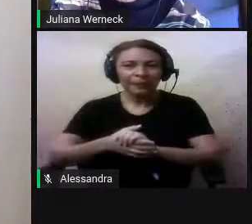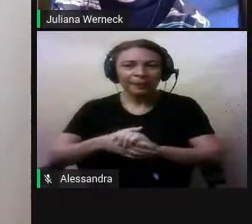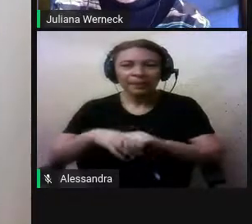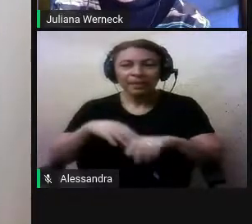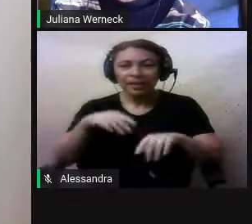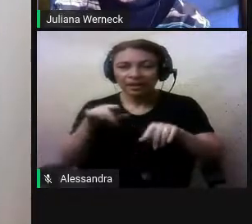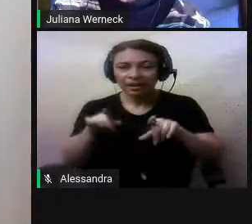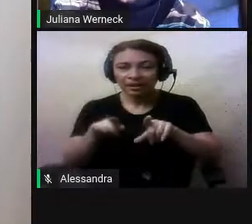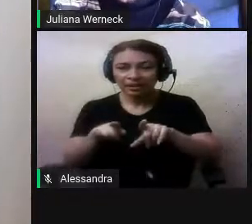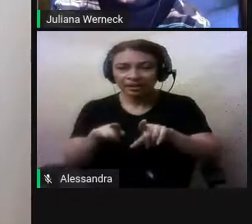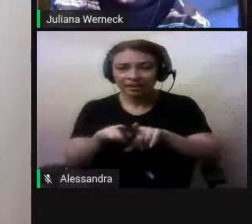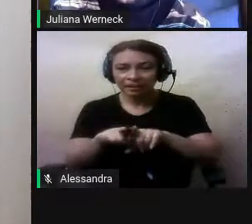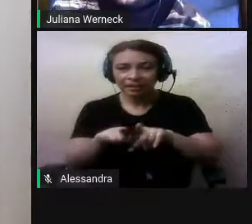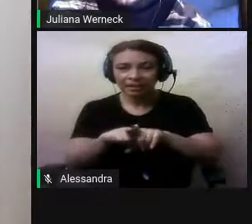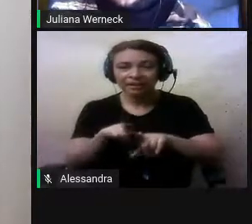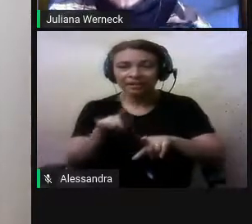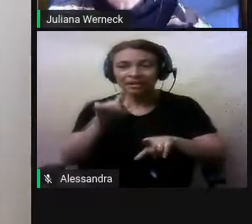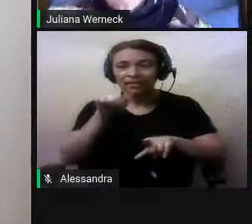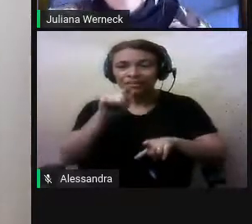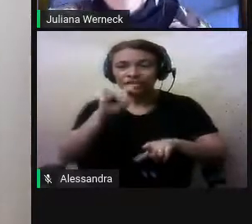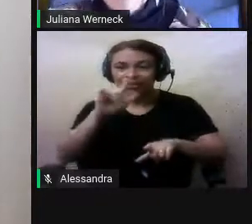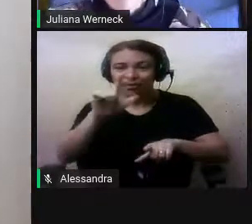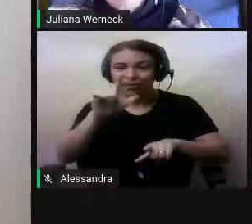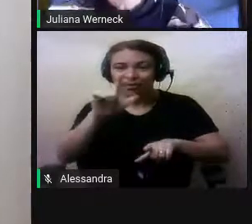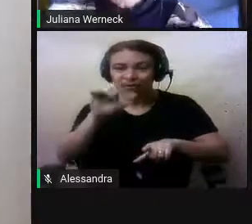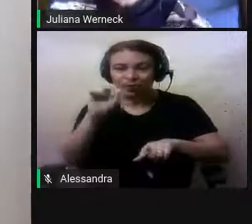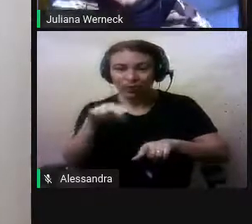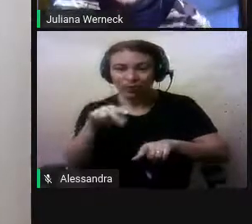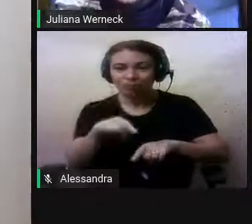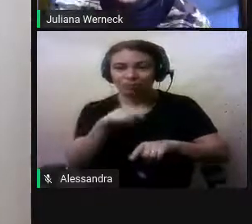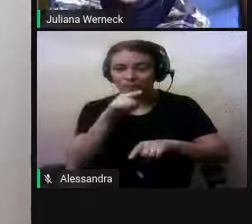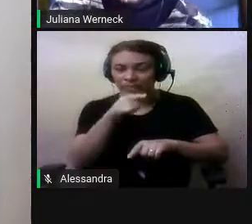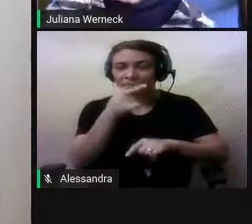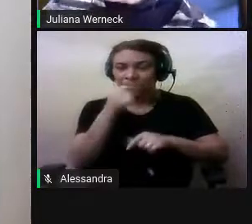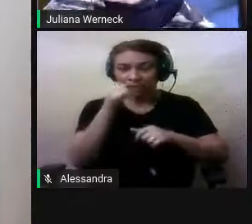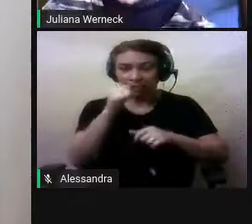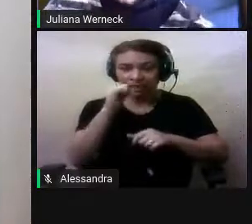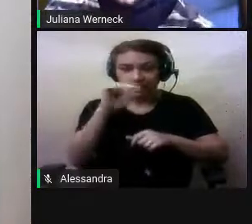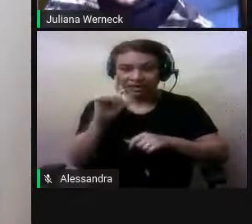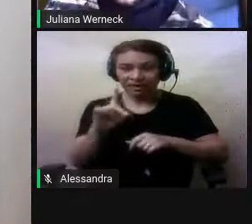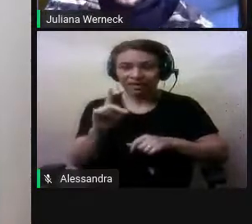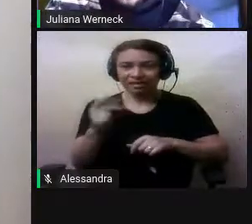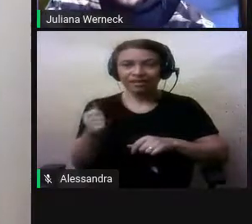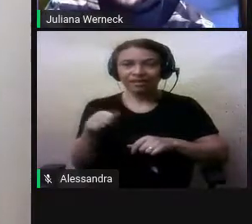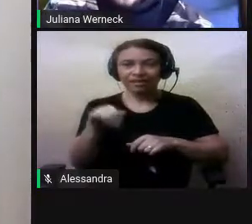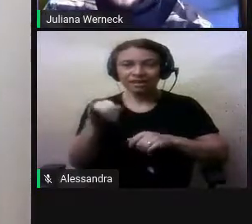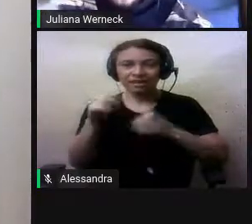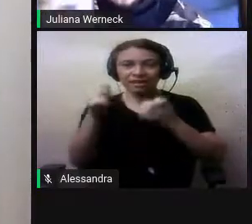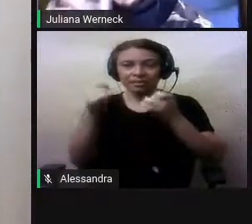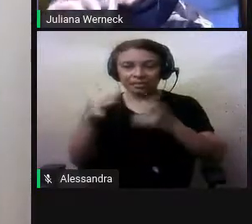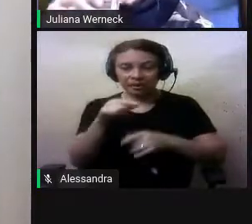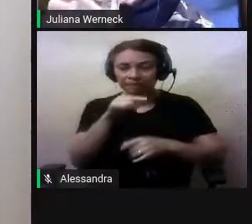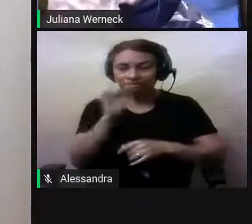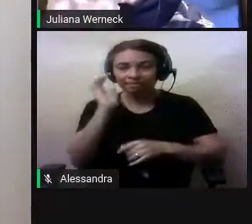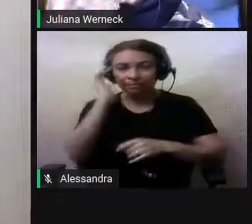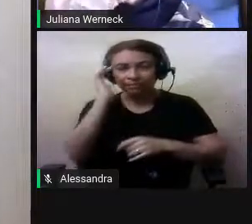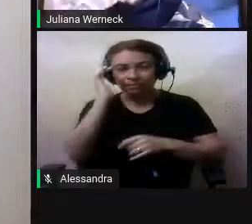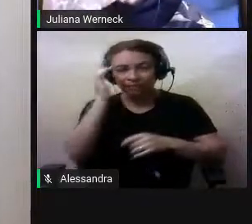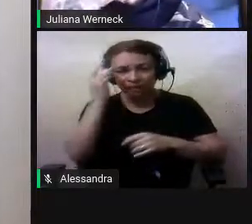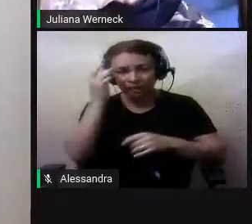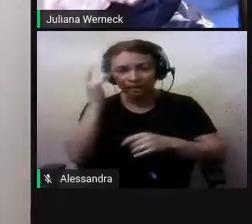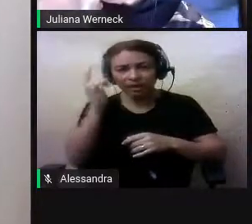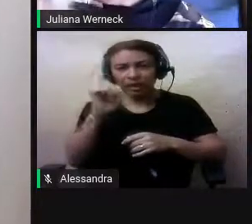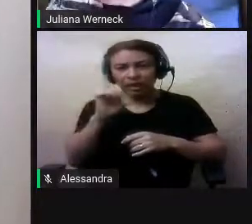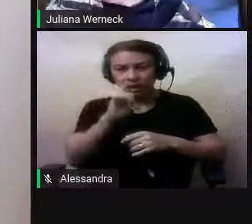E aí, né, Gilson? Então, eu acho assim, eu acho que tem a questão